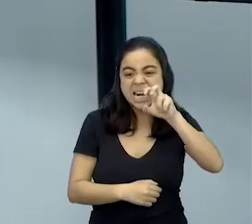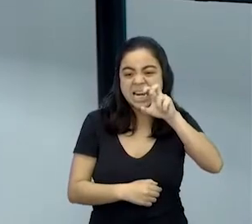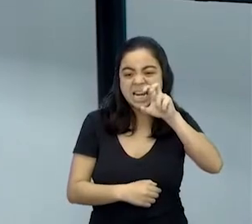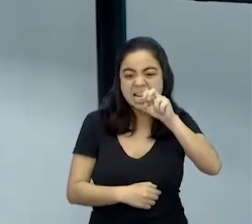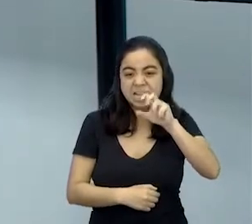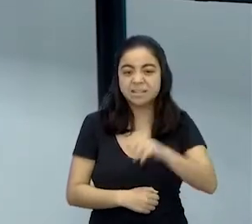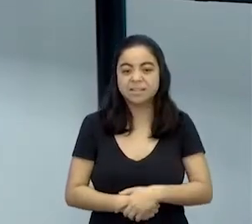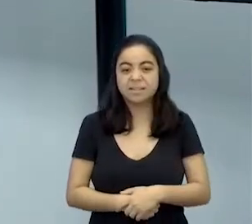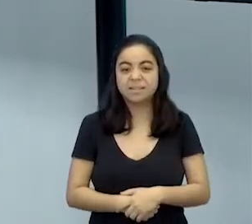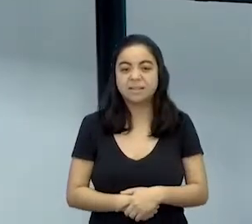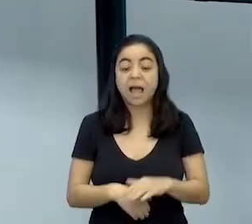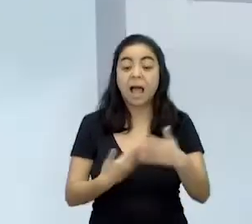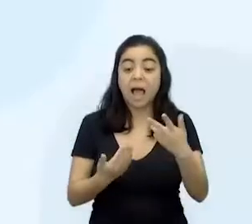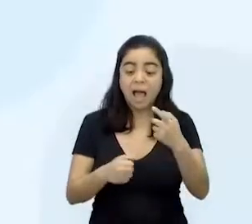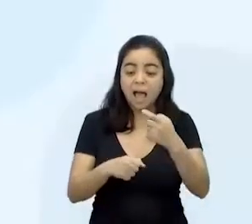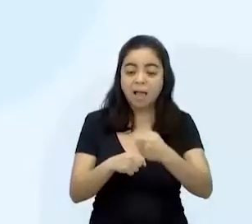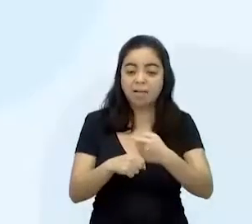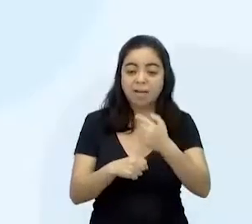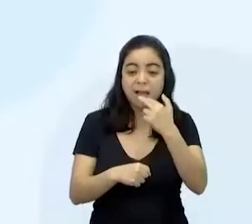ouro de verdade, tá?